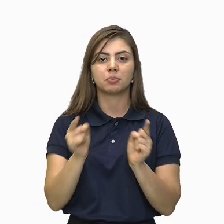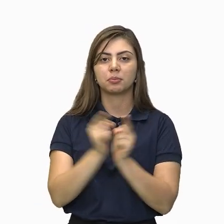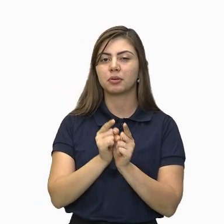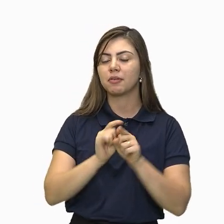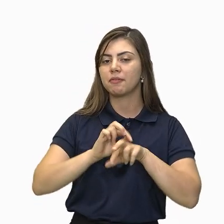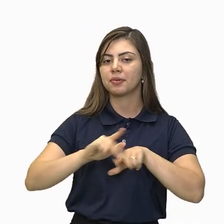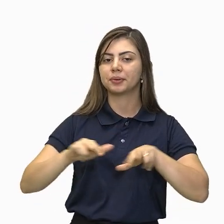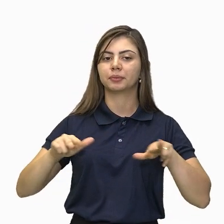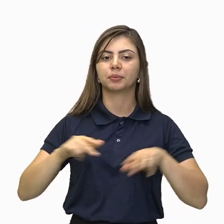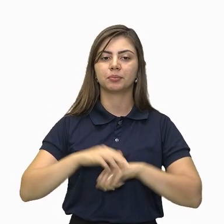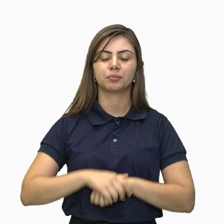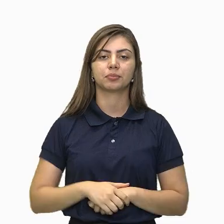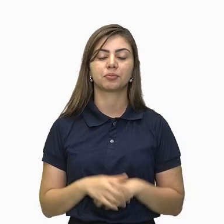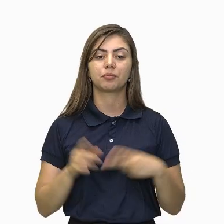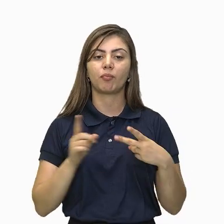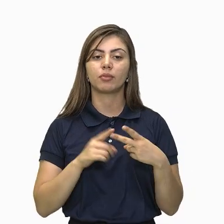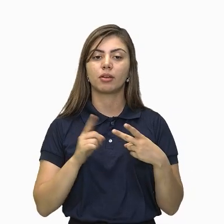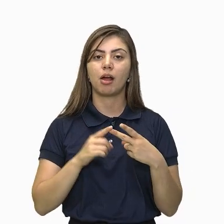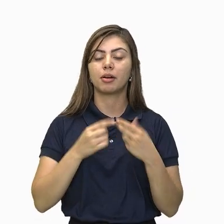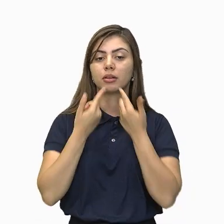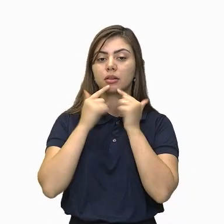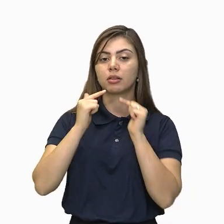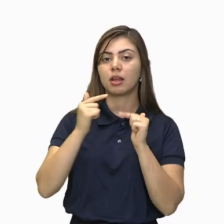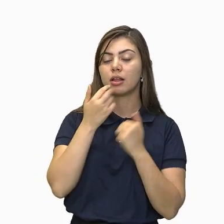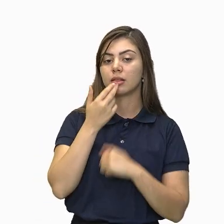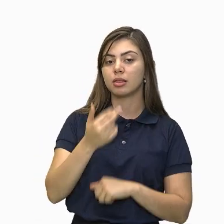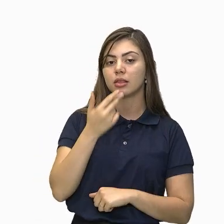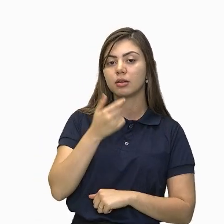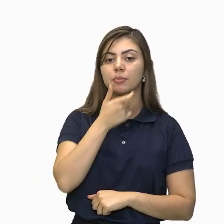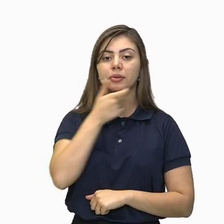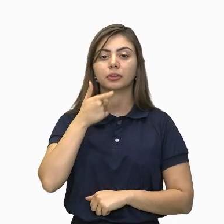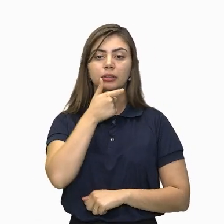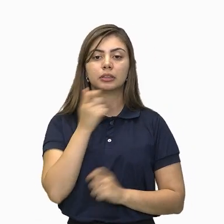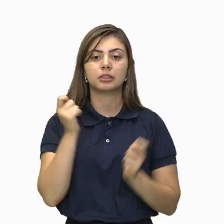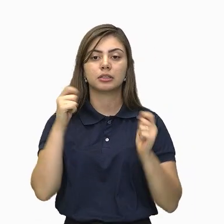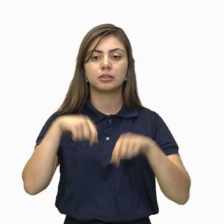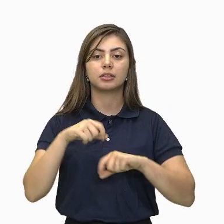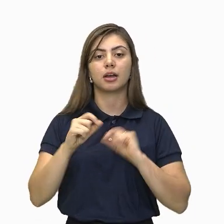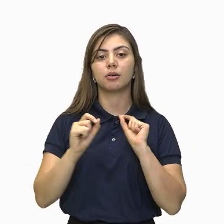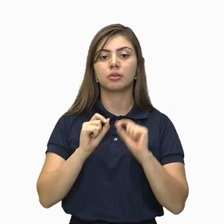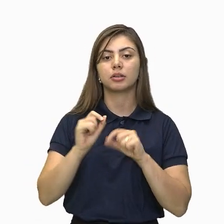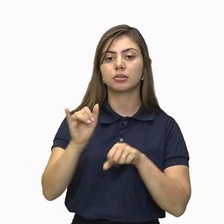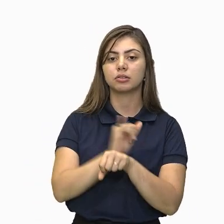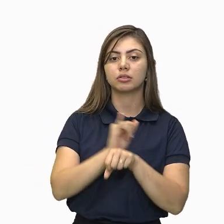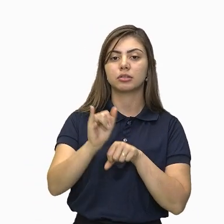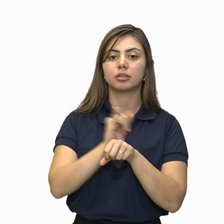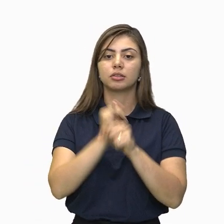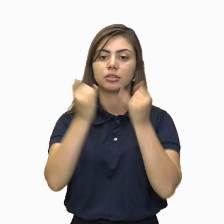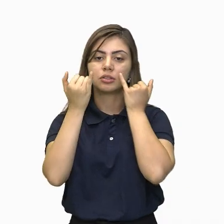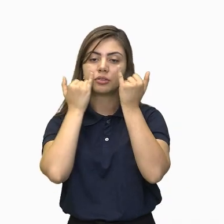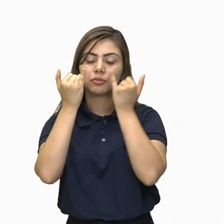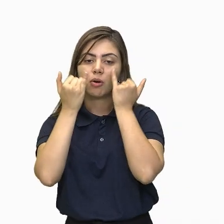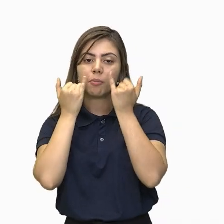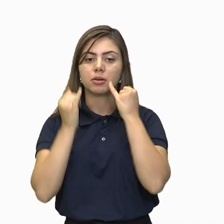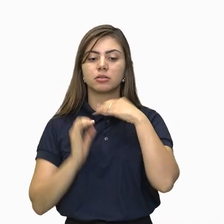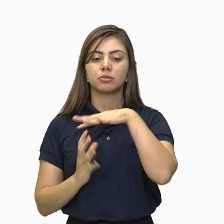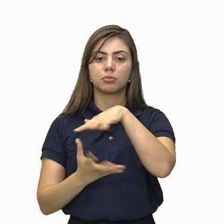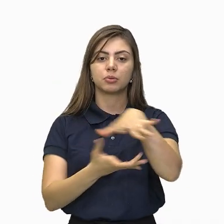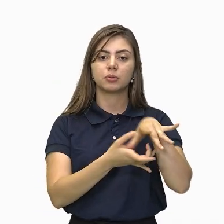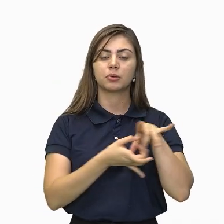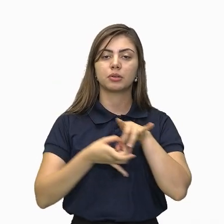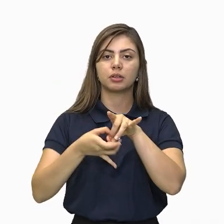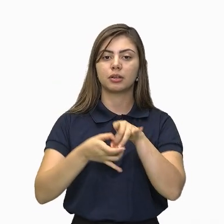etc. Língua inglesa como instrumento de ampliação de possibilidades de informação no mundo globalizado